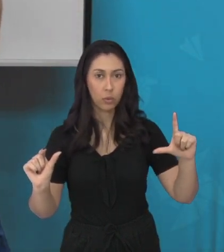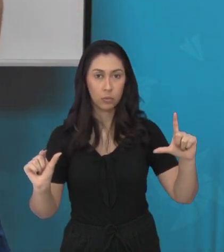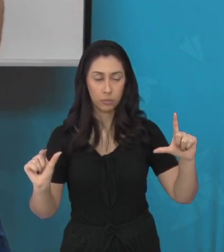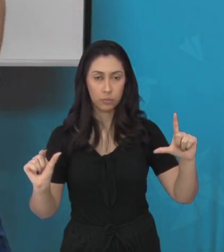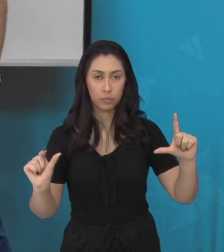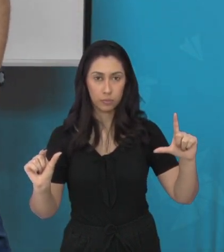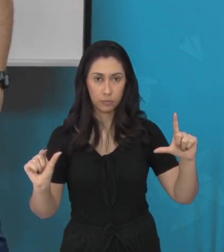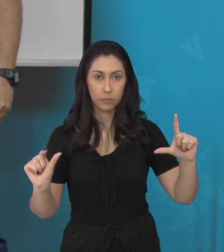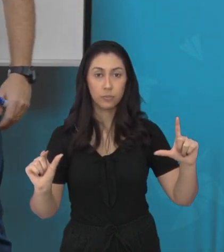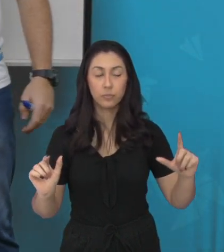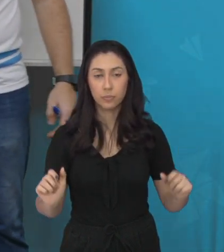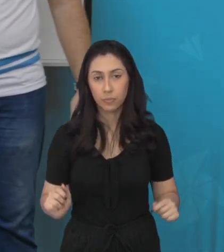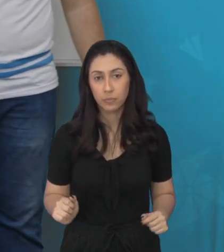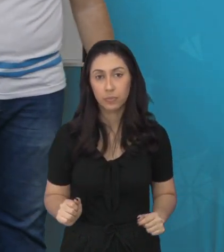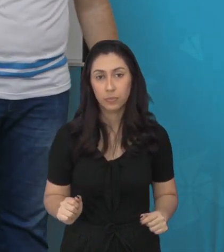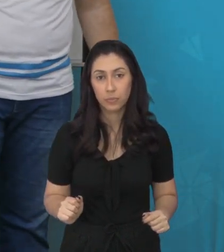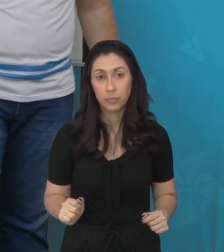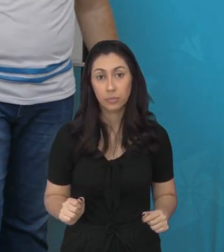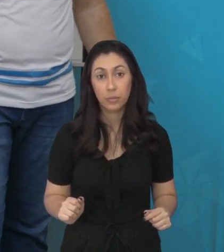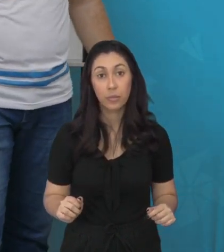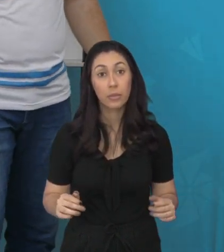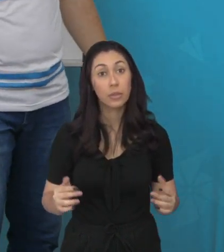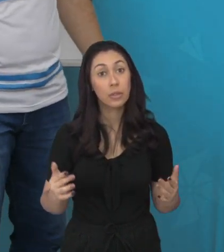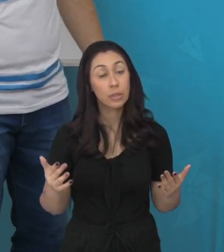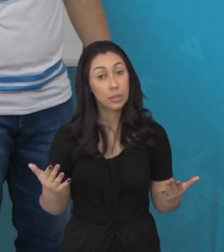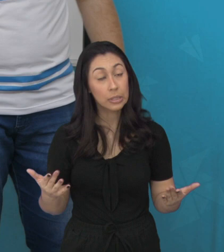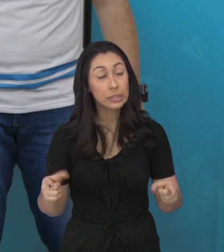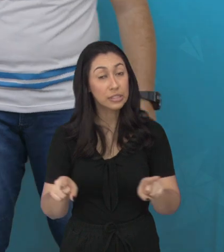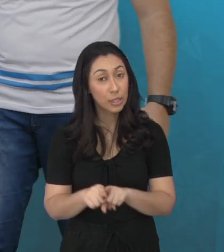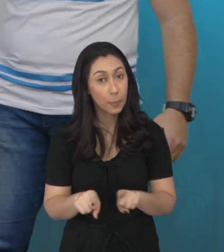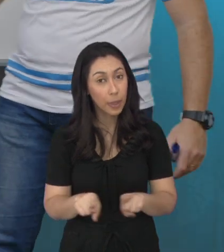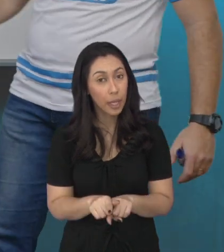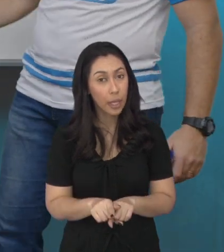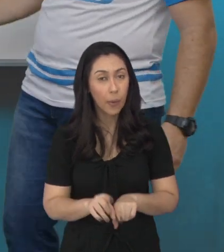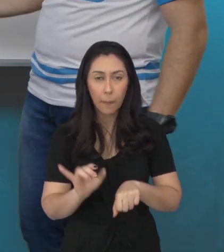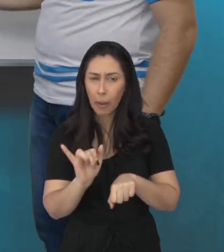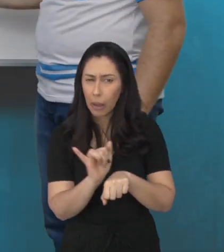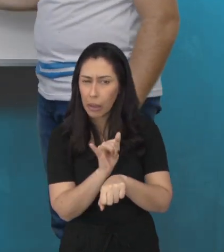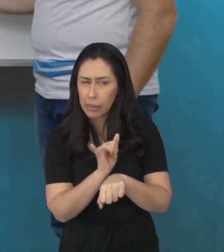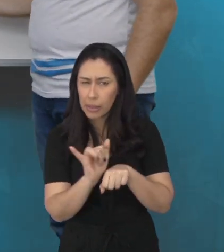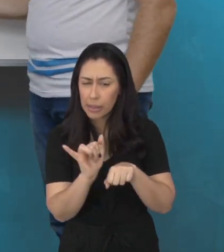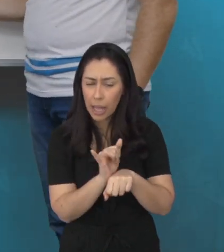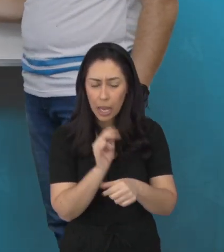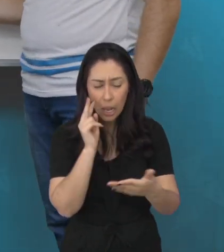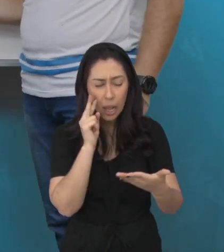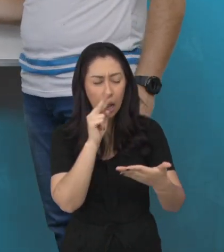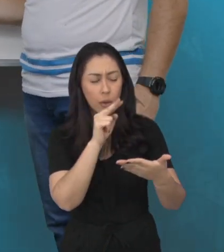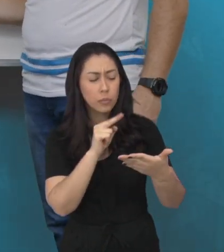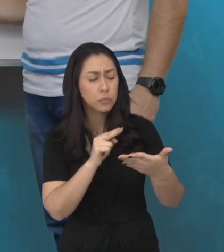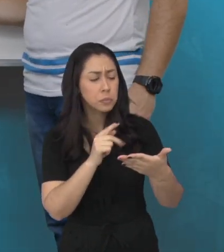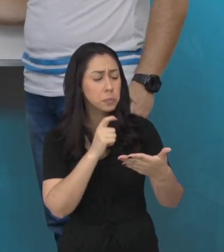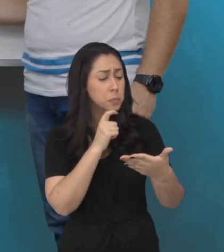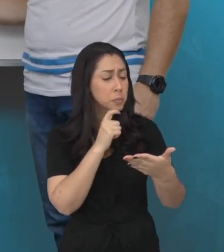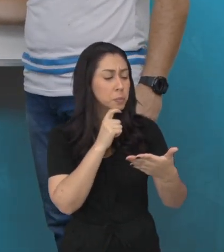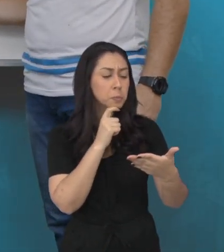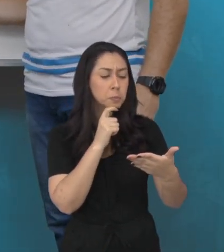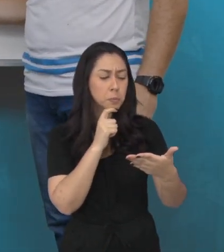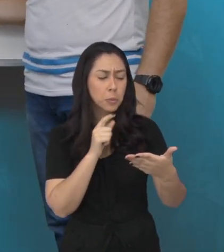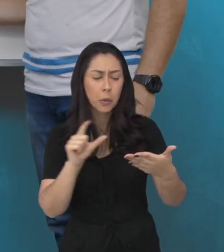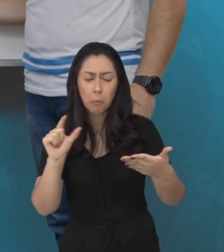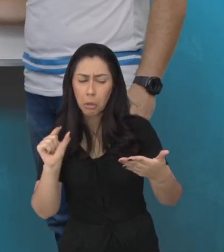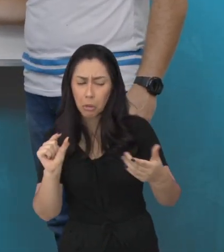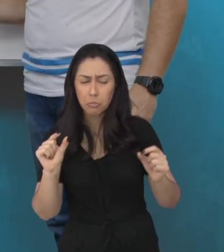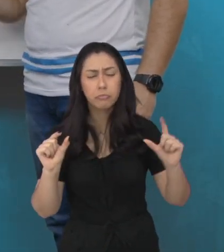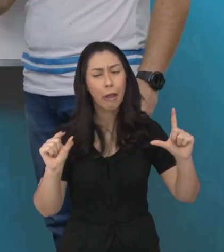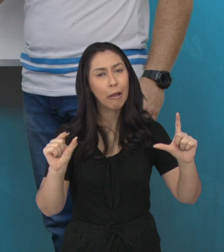o meu coeficiente estático. Mais uma forma de validar a minha informação, validar a resposta